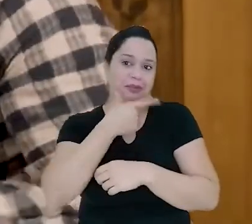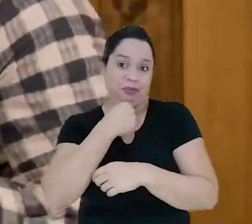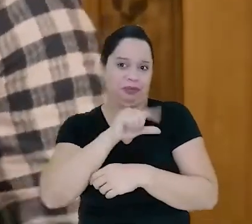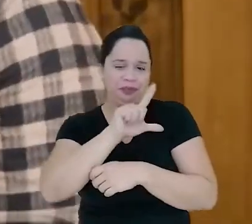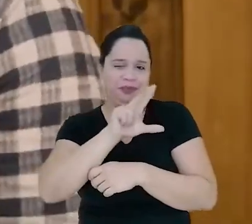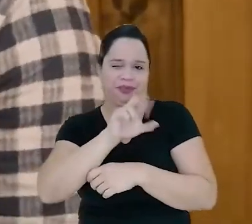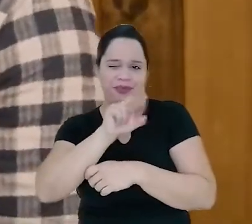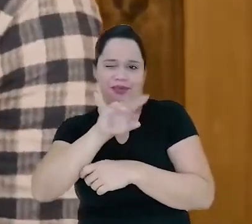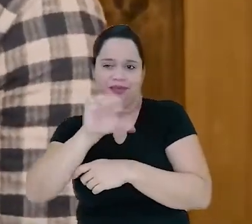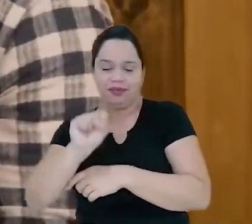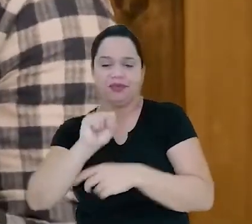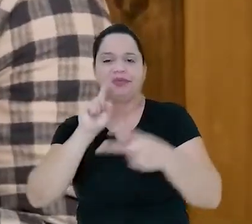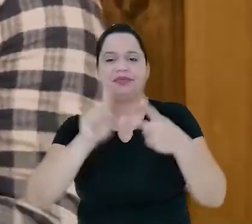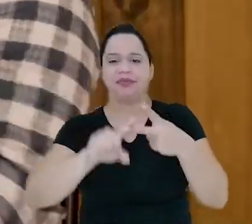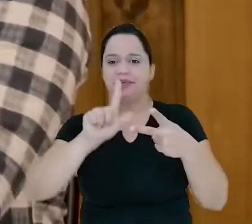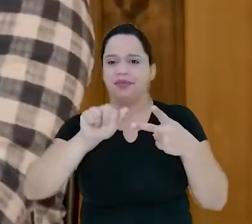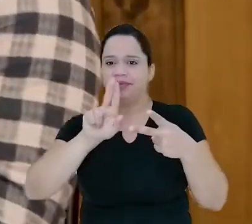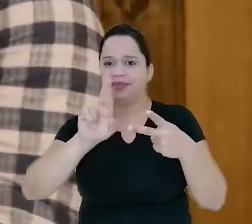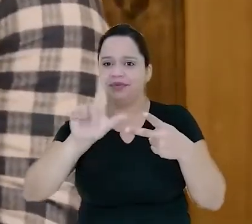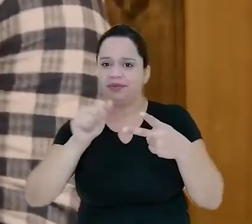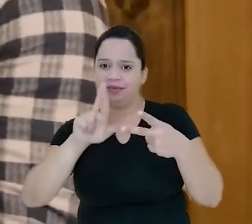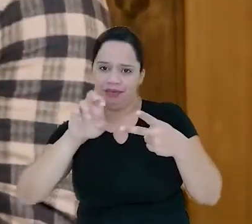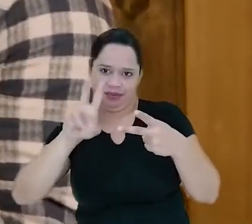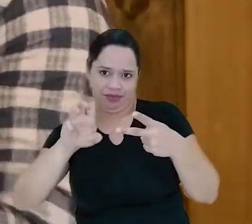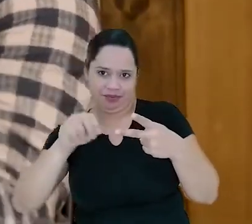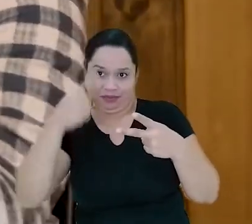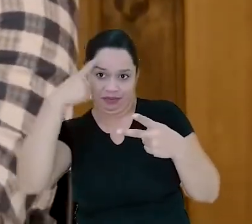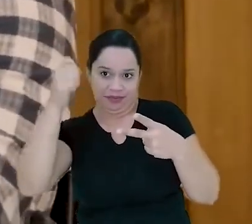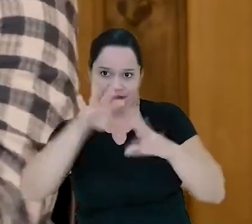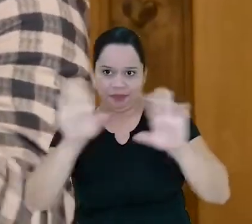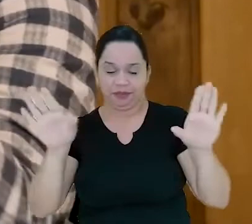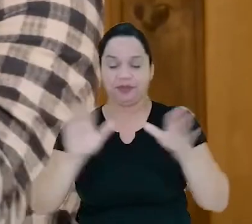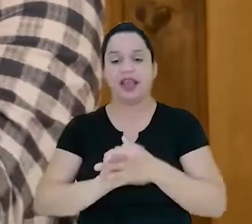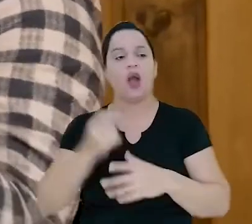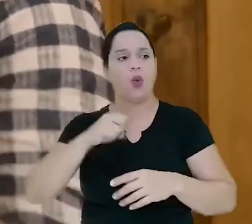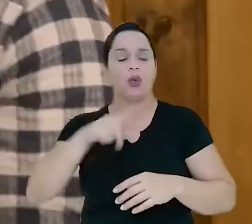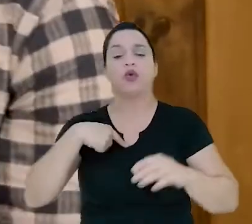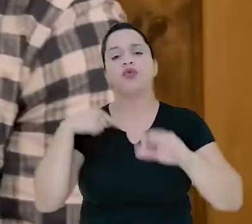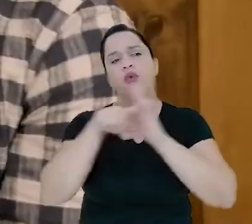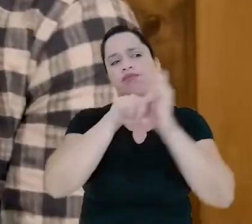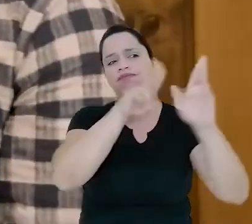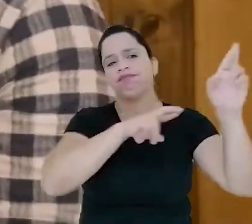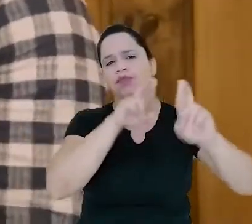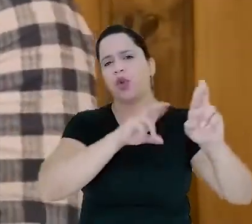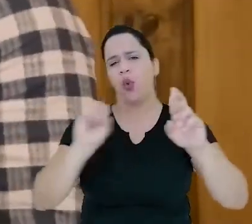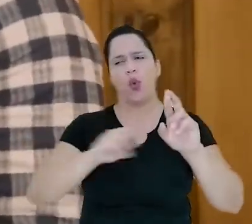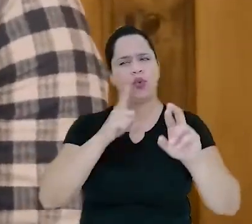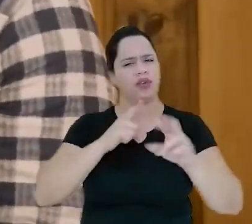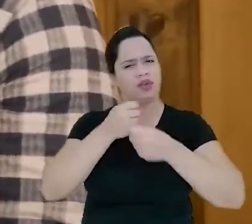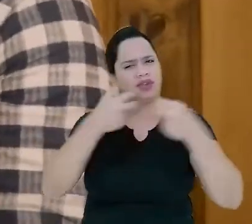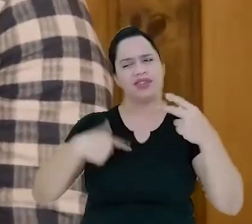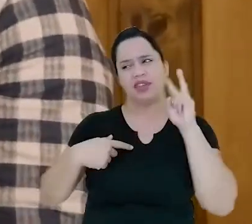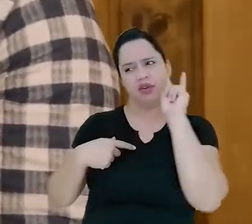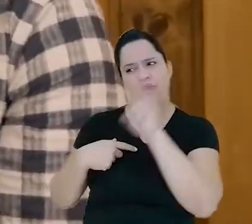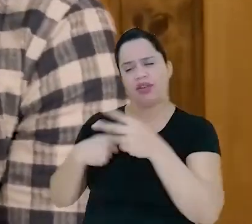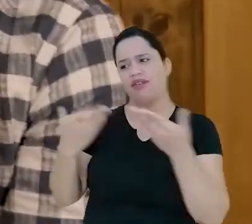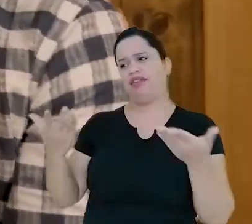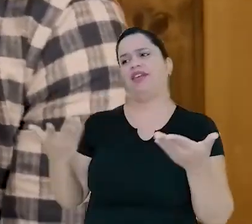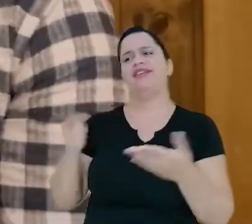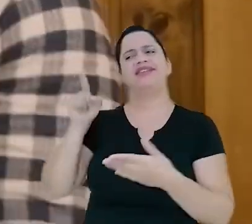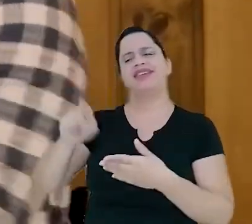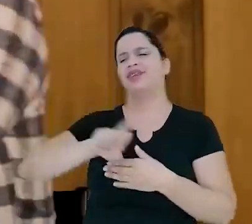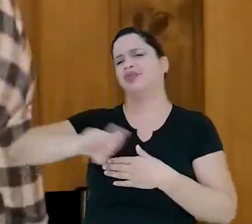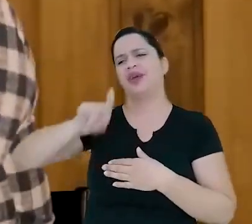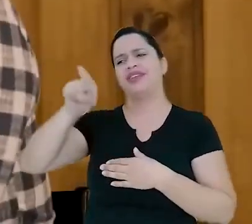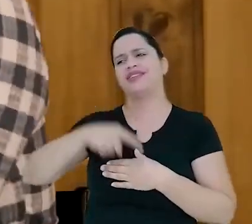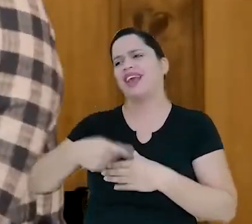Guilherme jogando muita bola. Aí você manda, aí você faz o quê? Peraí que eu vou investigar o caso. Ou tem casos que você olha e fala assim, querido,